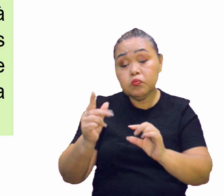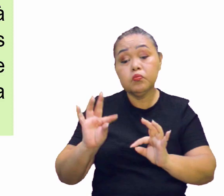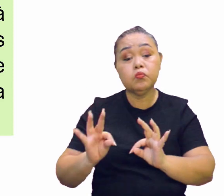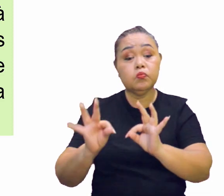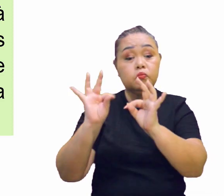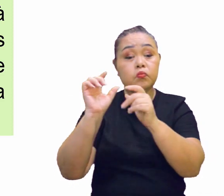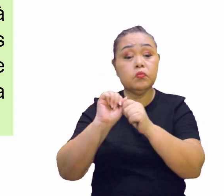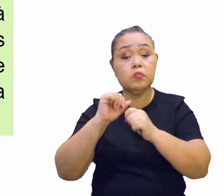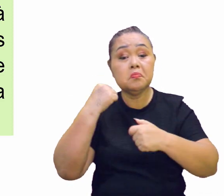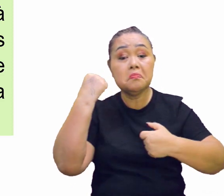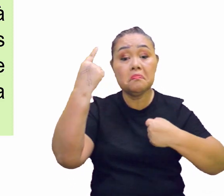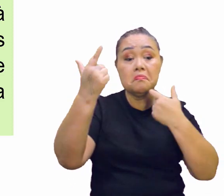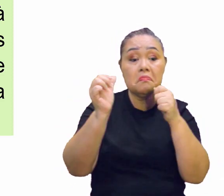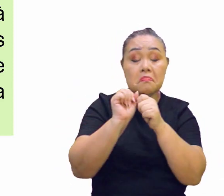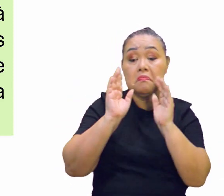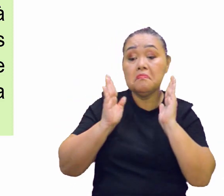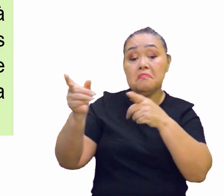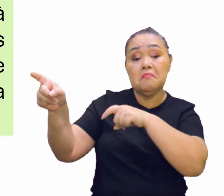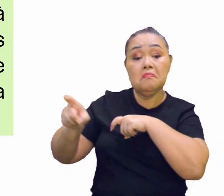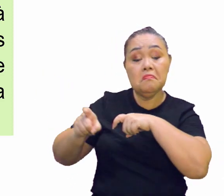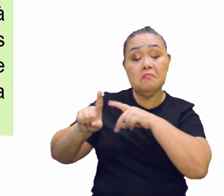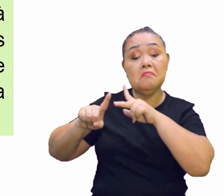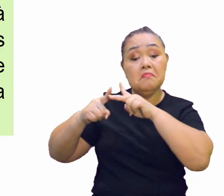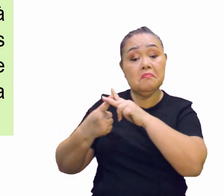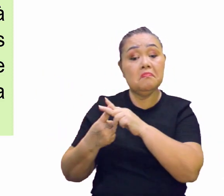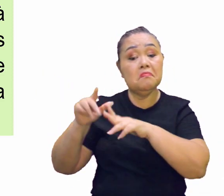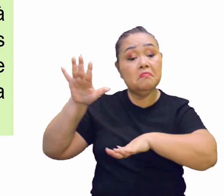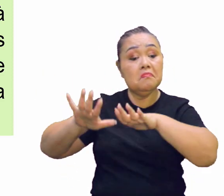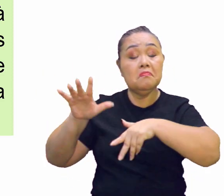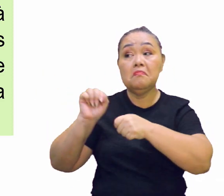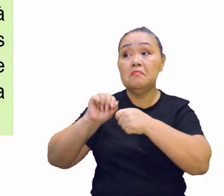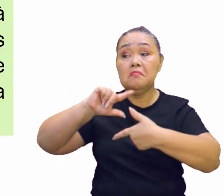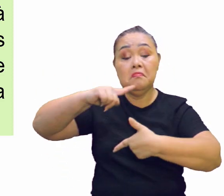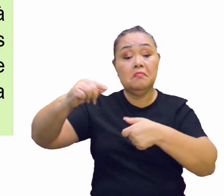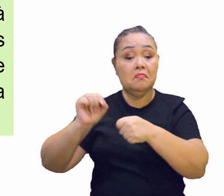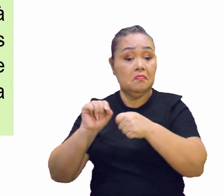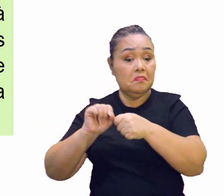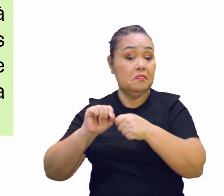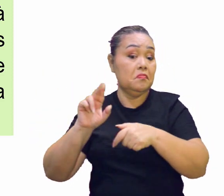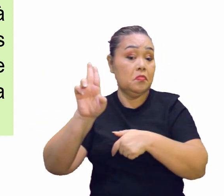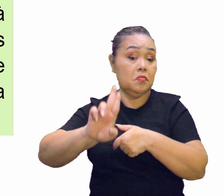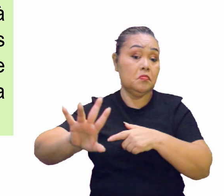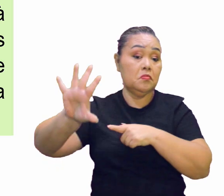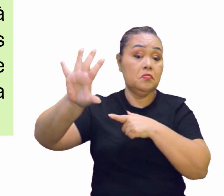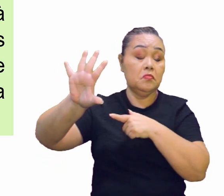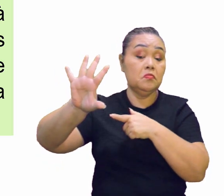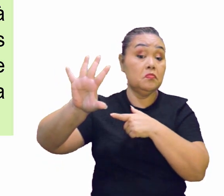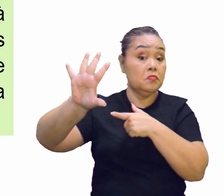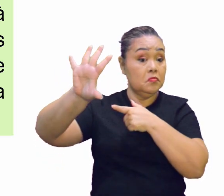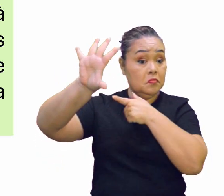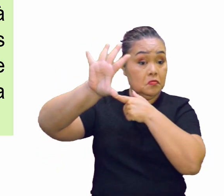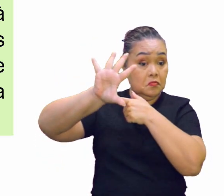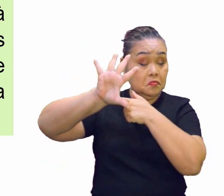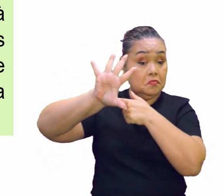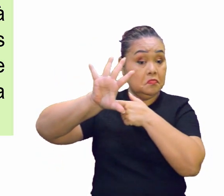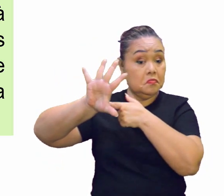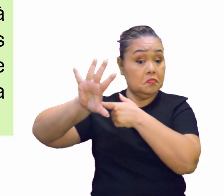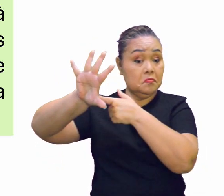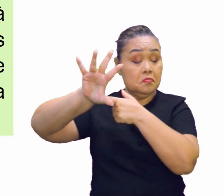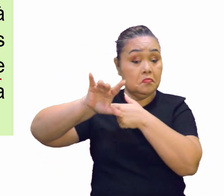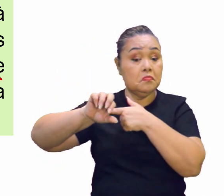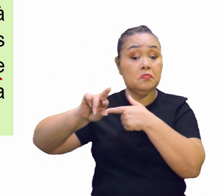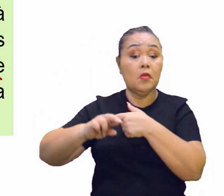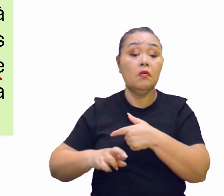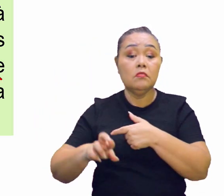são raras as áreas destinadas à agricultura mecanizada e outras atividades modernas. Tá? O uso de satélites